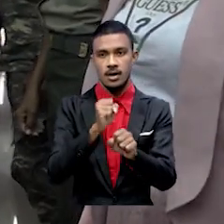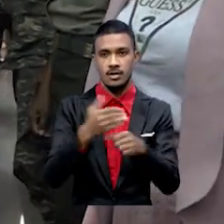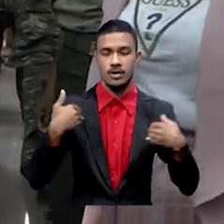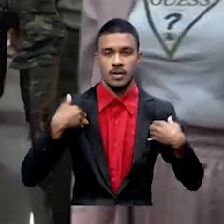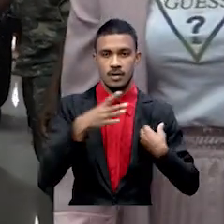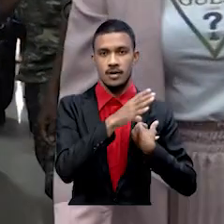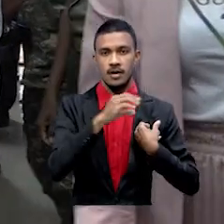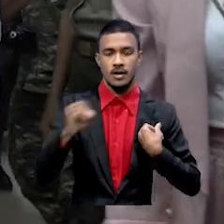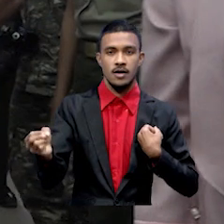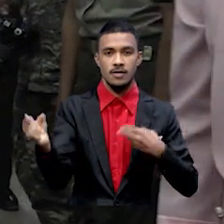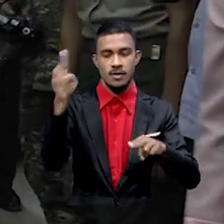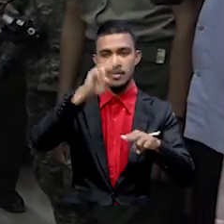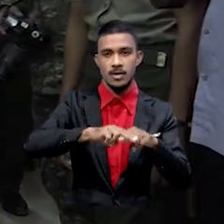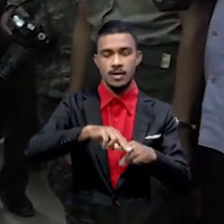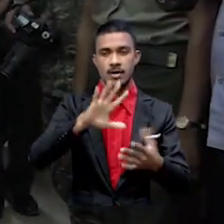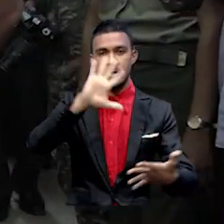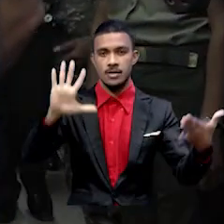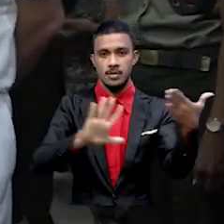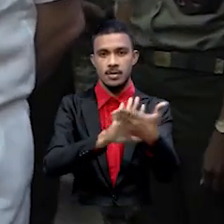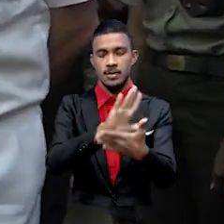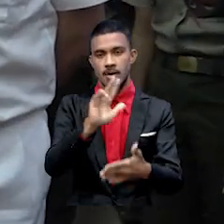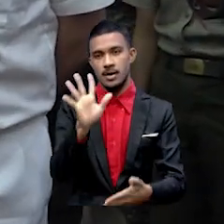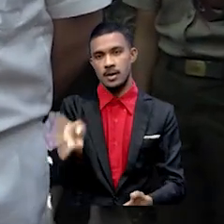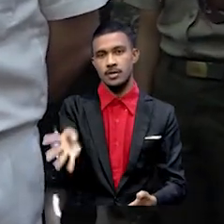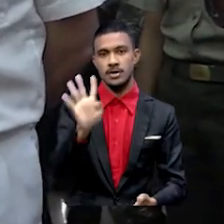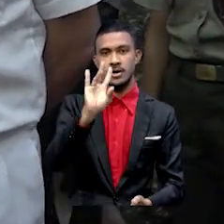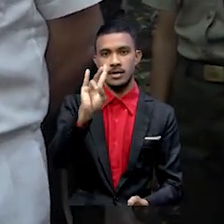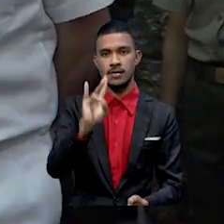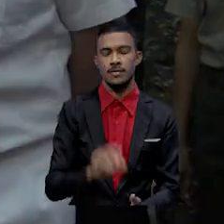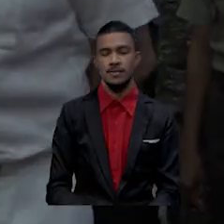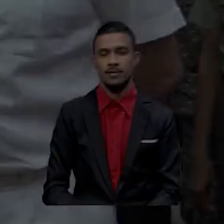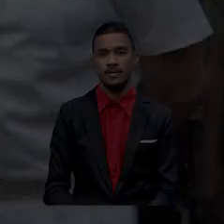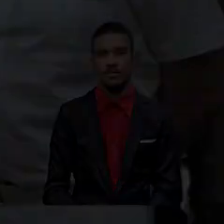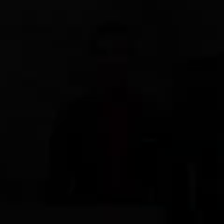comemoração aniversário Falentil, badala hat nulu resinghitum. Clementino Maia, Jemen.